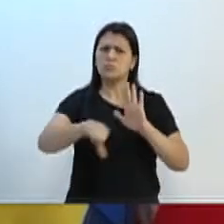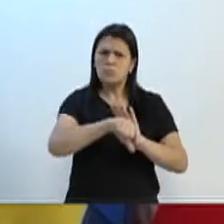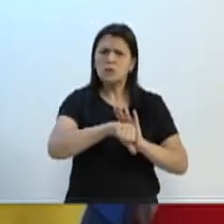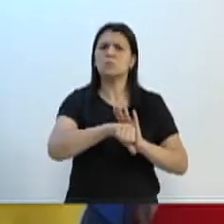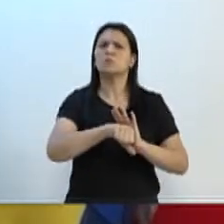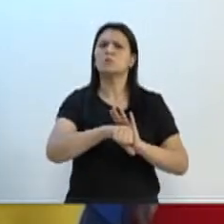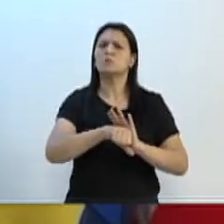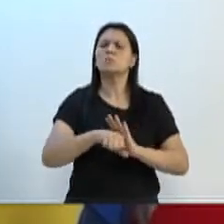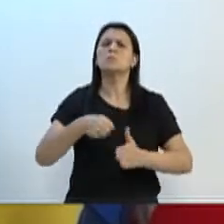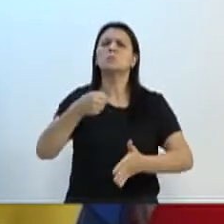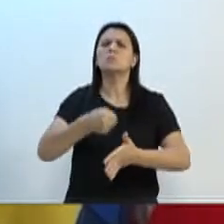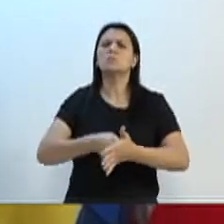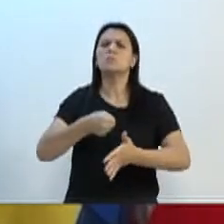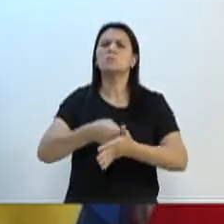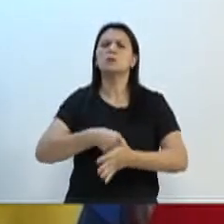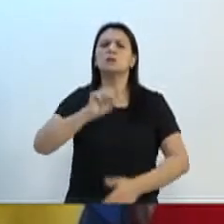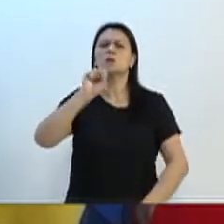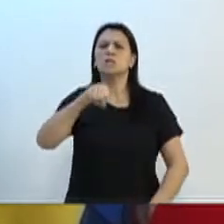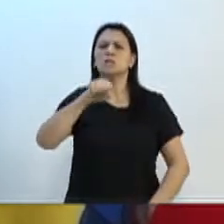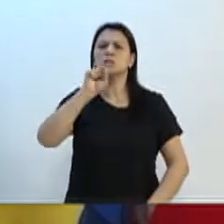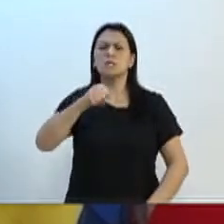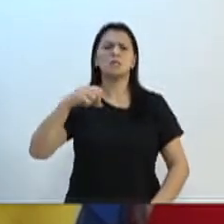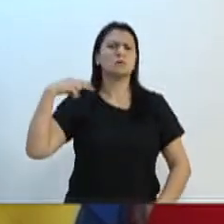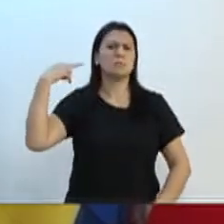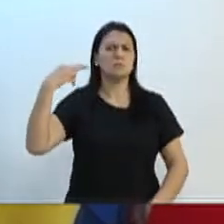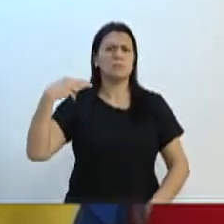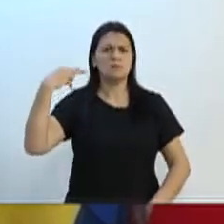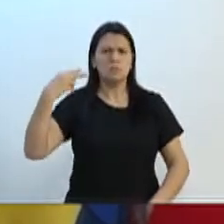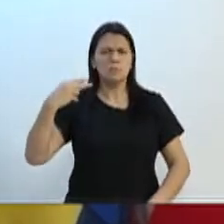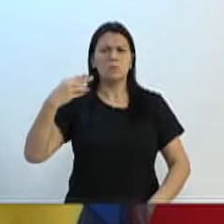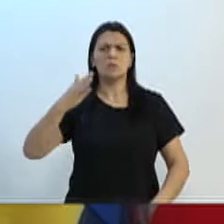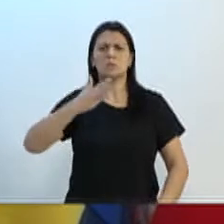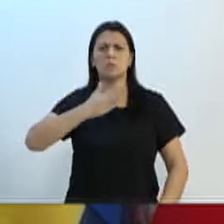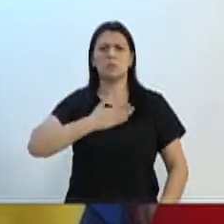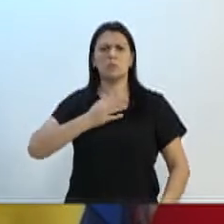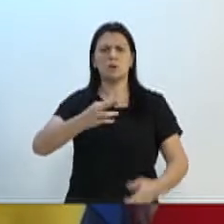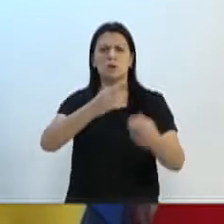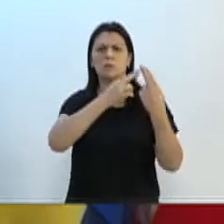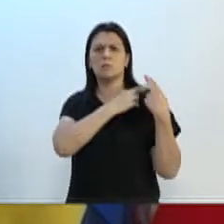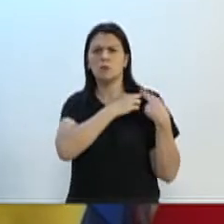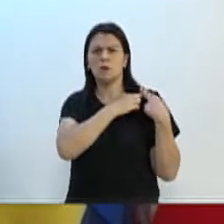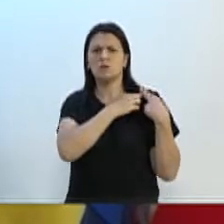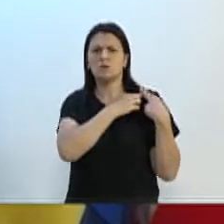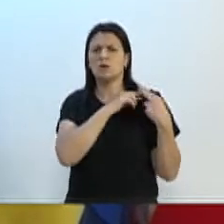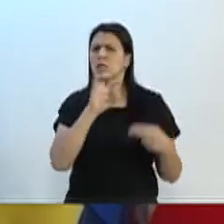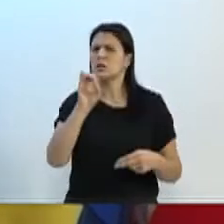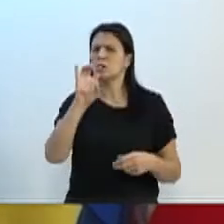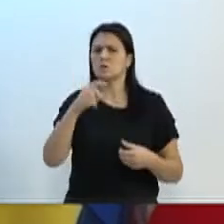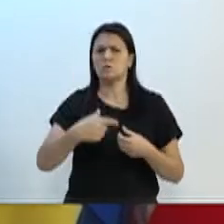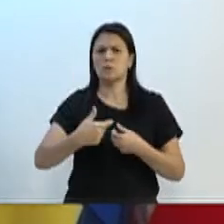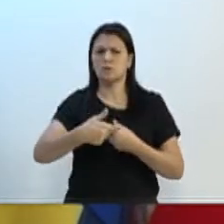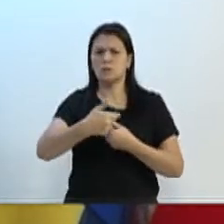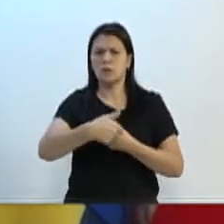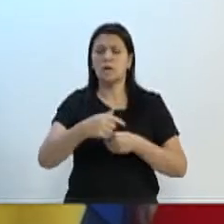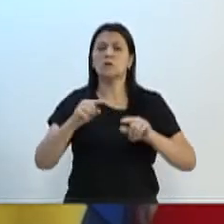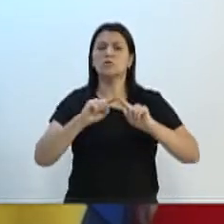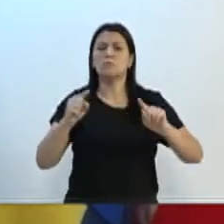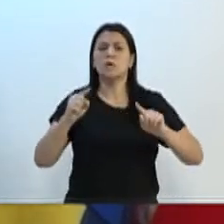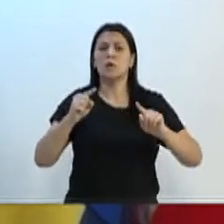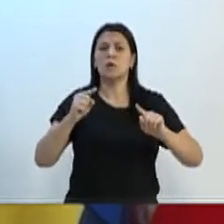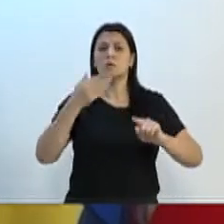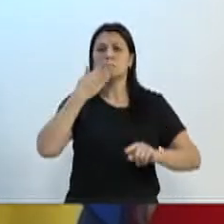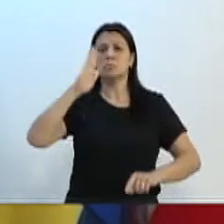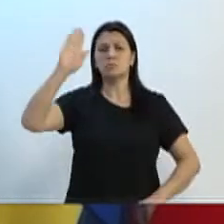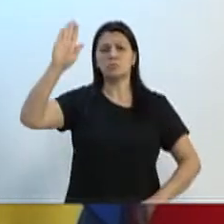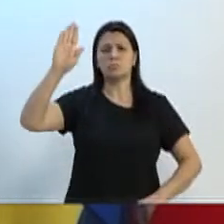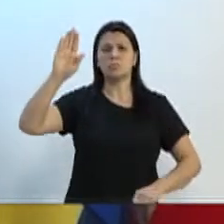vou exigir sim, como parlamentar, e vou exigir pela minha responsabilidade não apenas com essa cidade, não apenas com o juramento que fizemos na